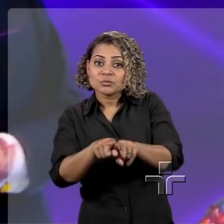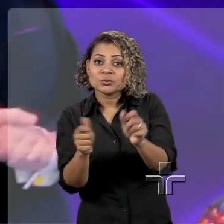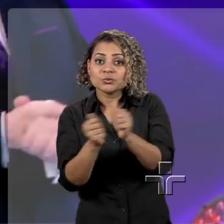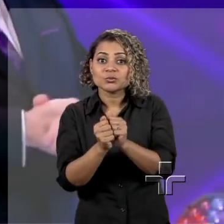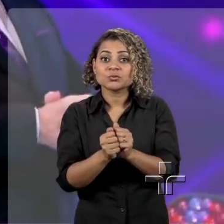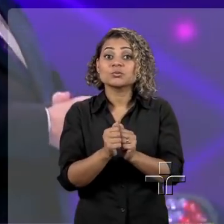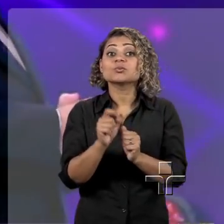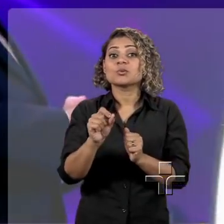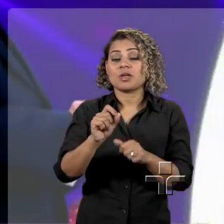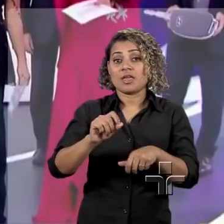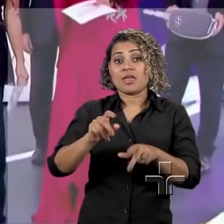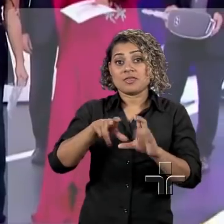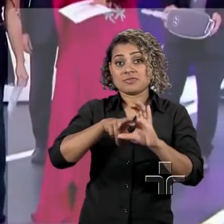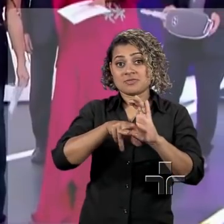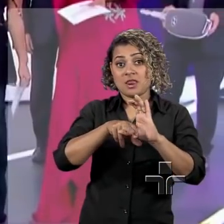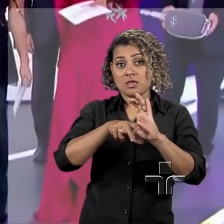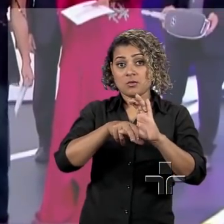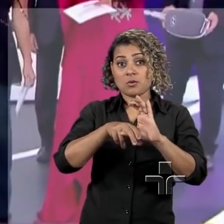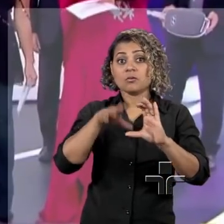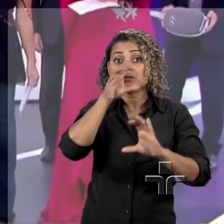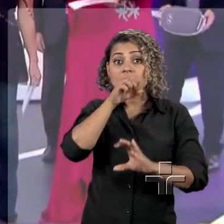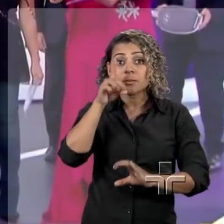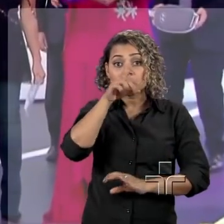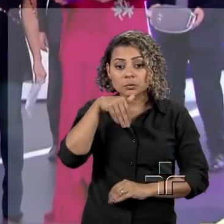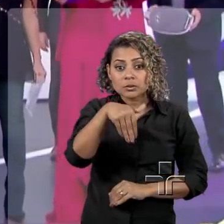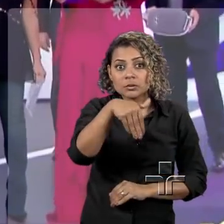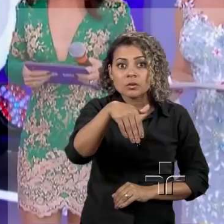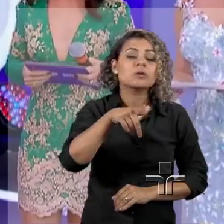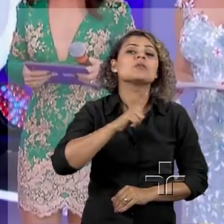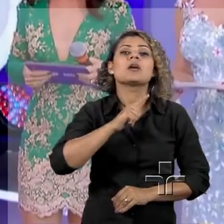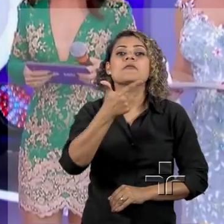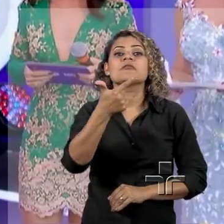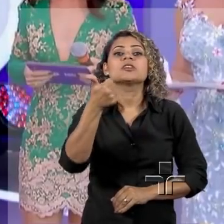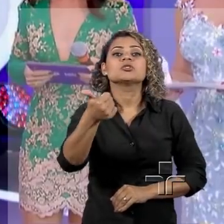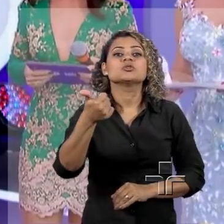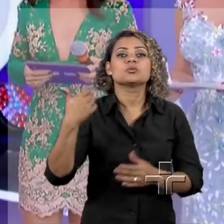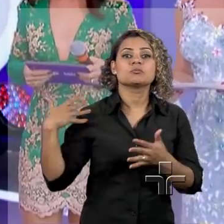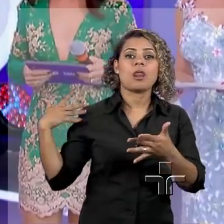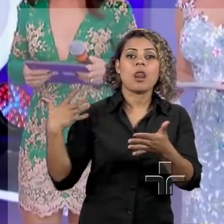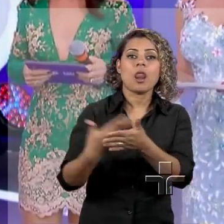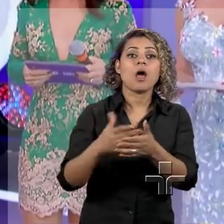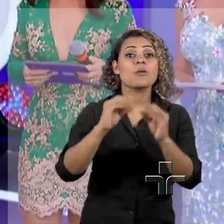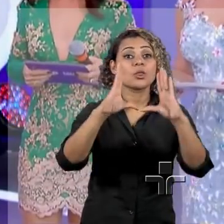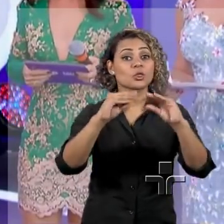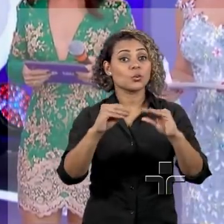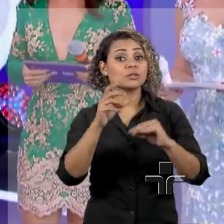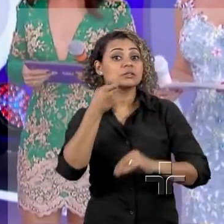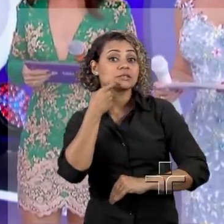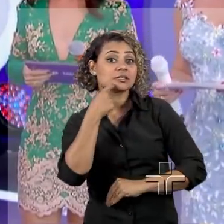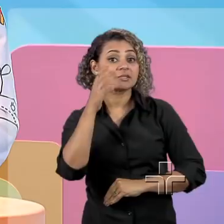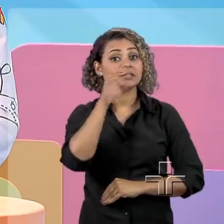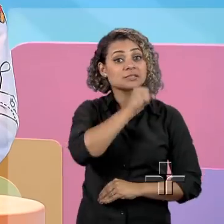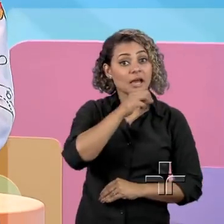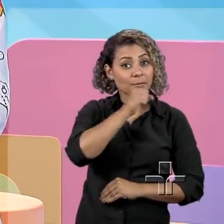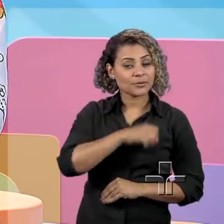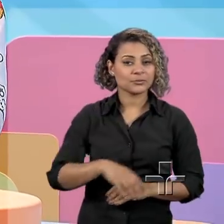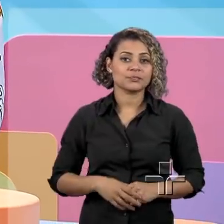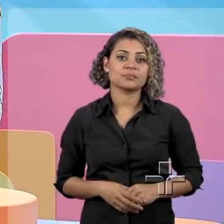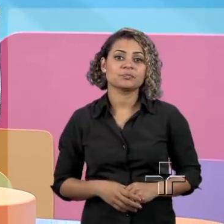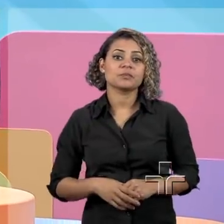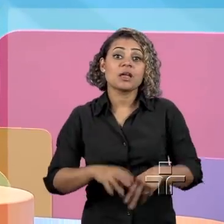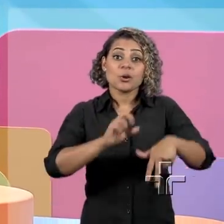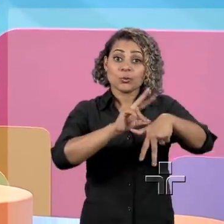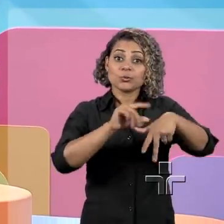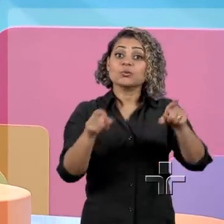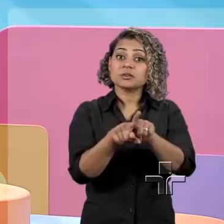Teleton. No próximo final de semana, vai transmitir a 21ª edição do programa nas noites de sexta e sábado. A emissora